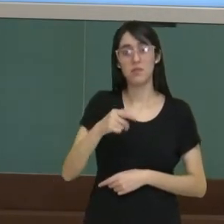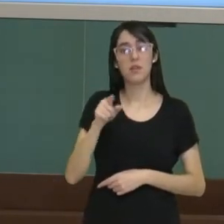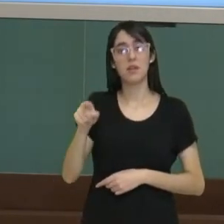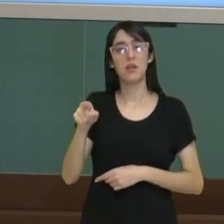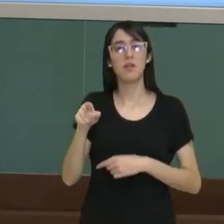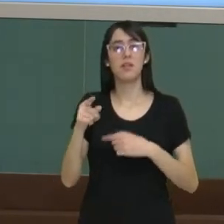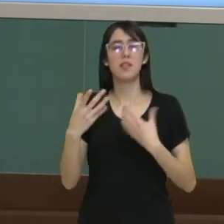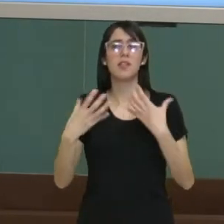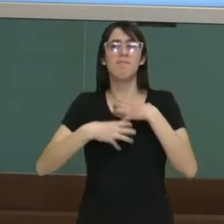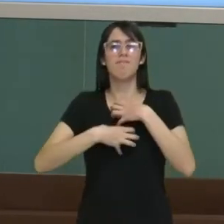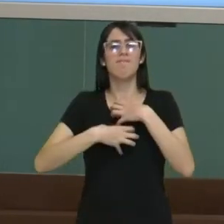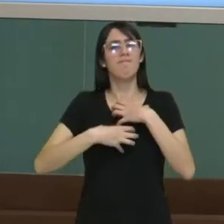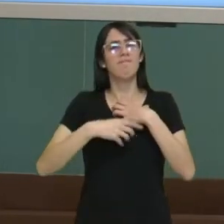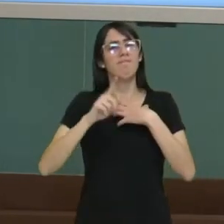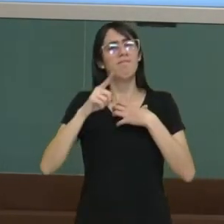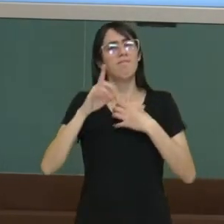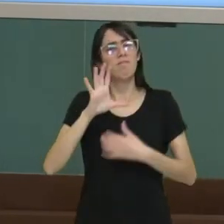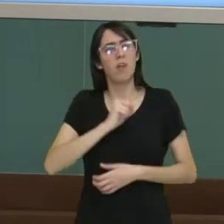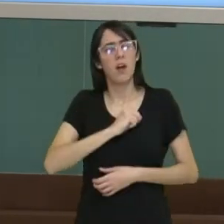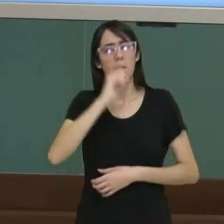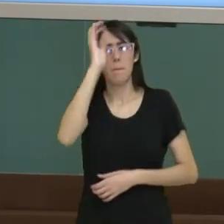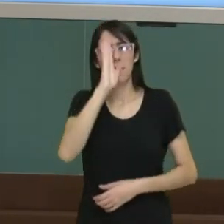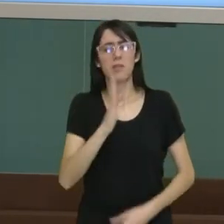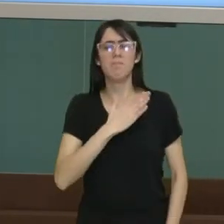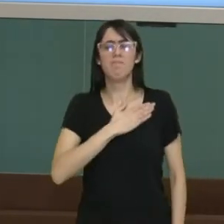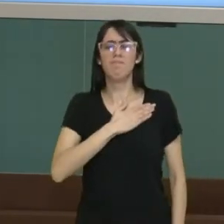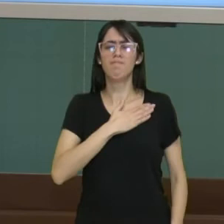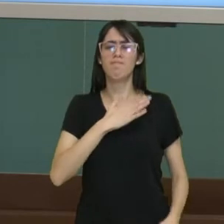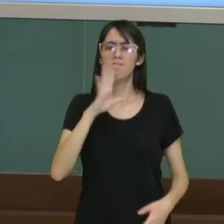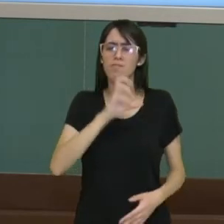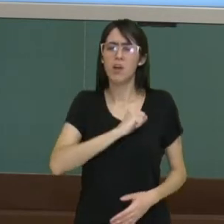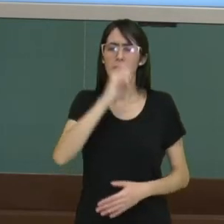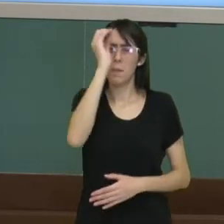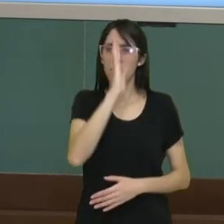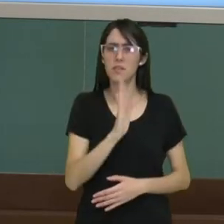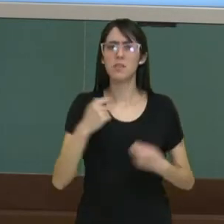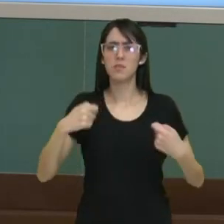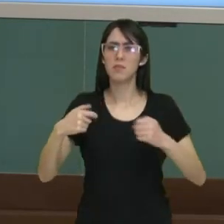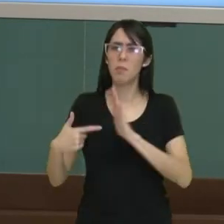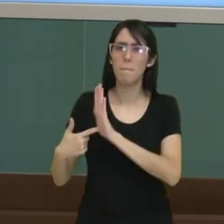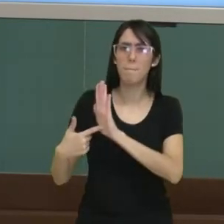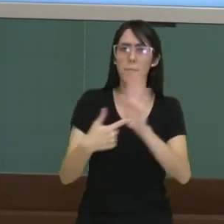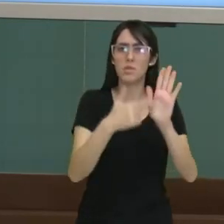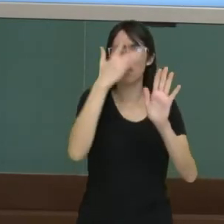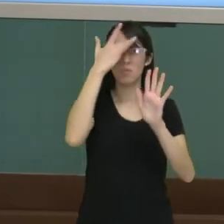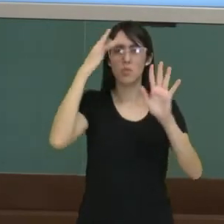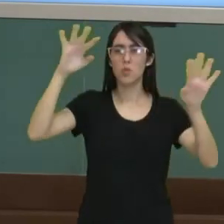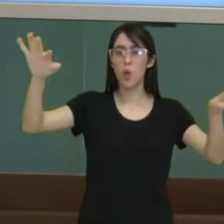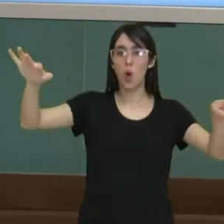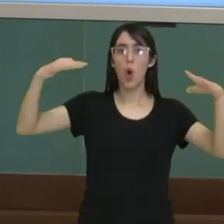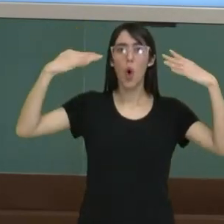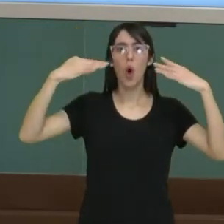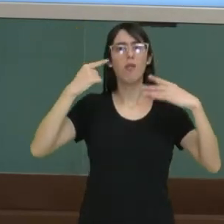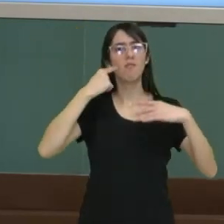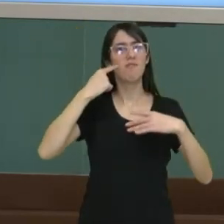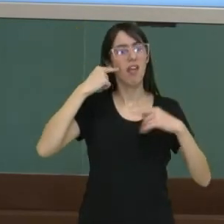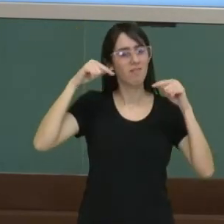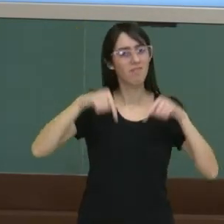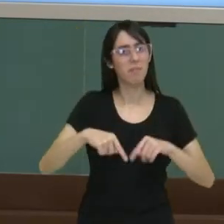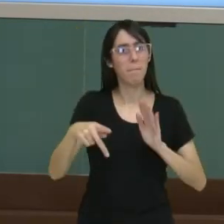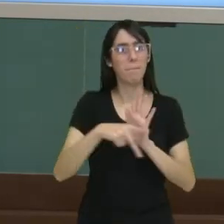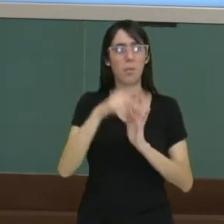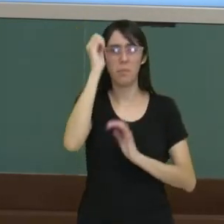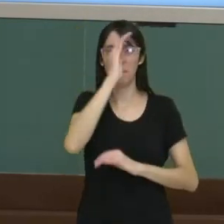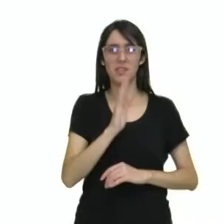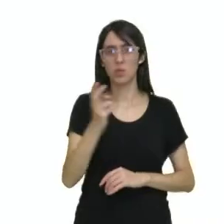dedica muito ao nacionalismo. Ele quer que o Brasil tenha uma cara. Ele quer dar uma cara ao Brasil, à cultura brasileira.